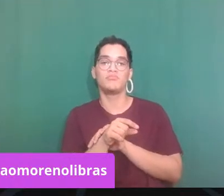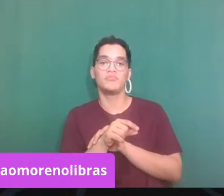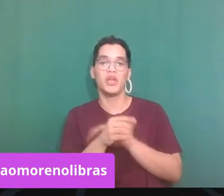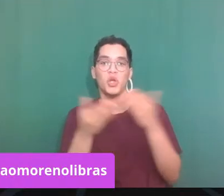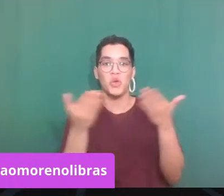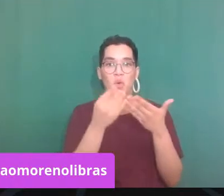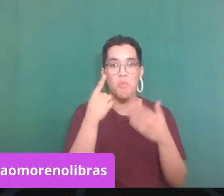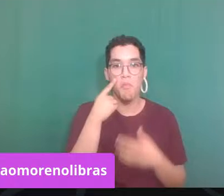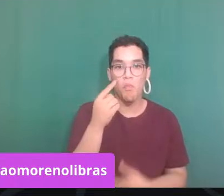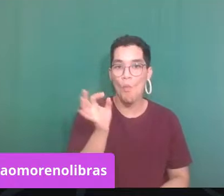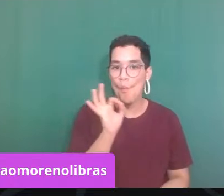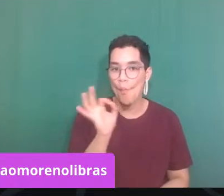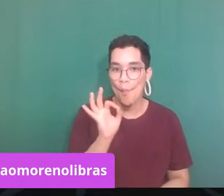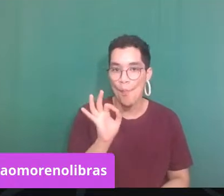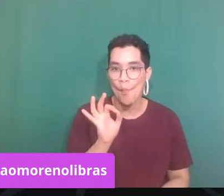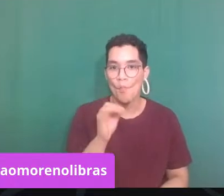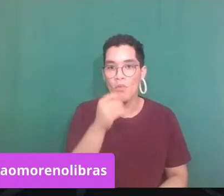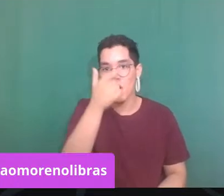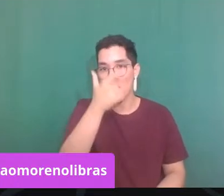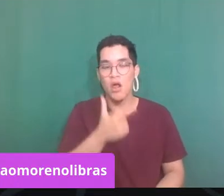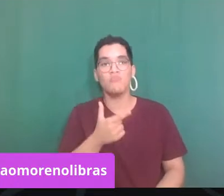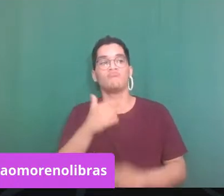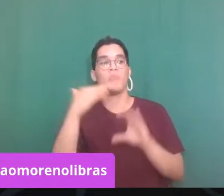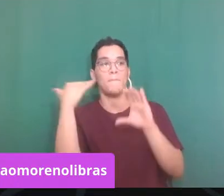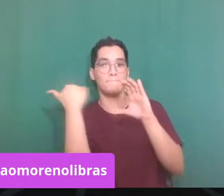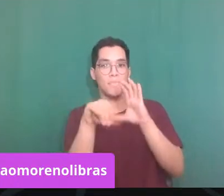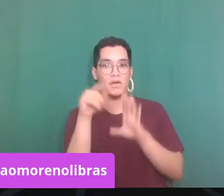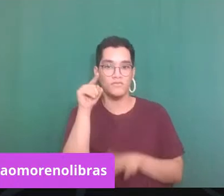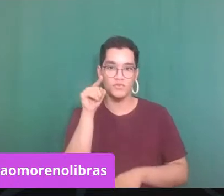a mostra, a gente pode estar passando depois.